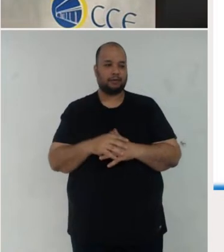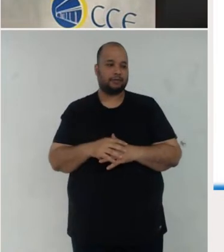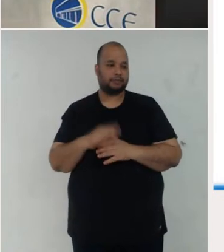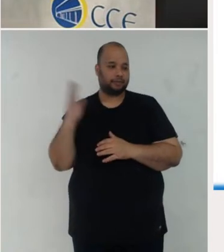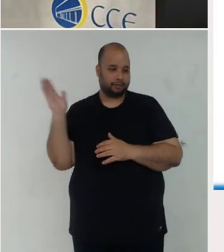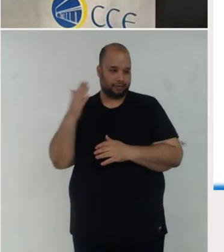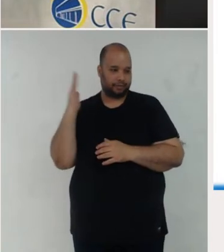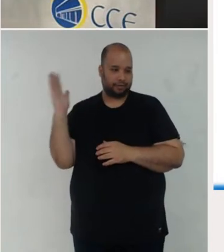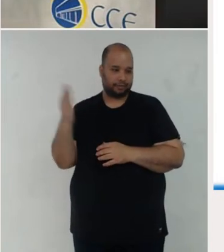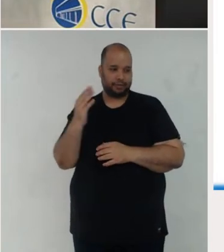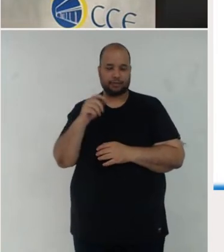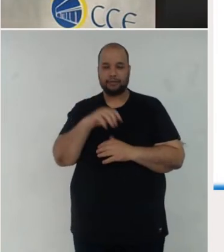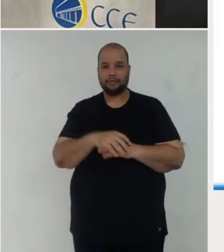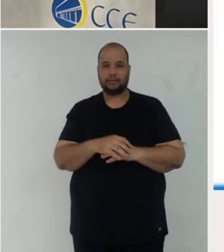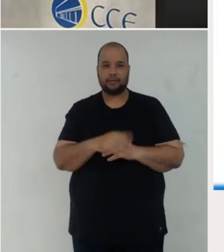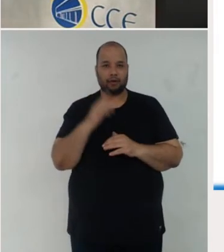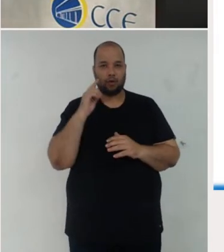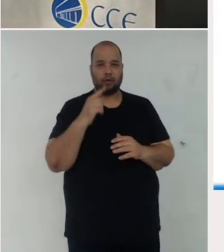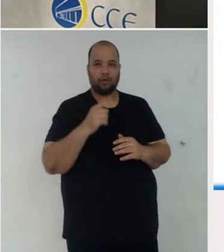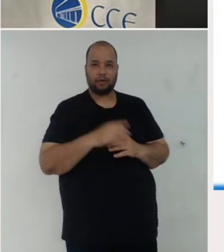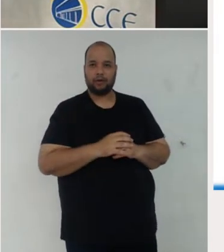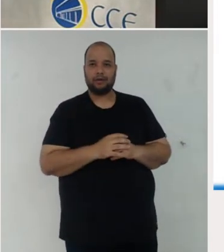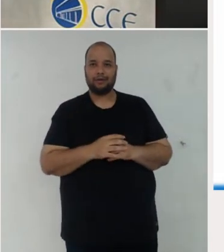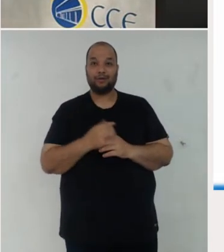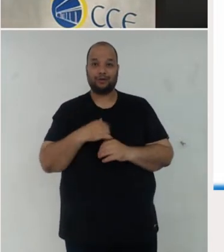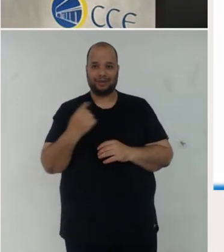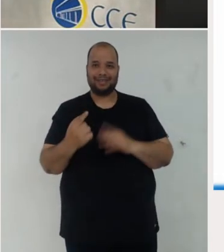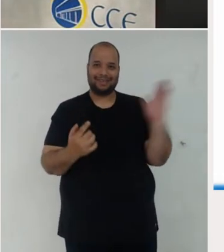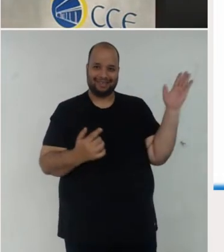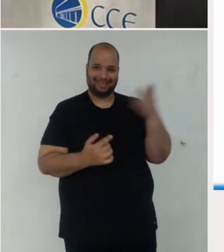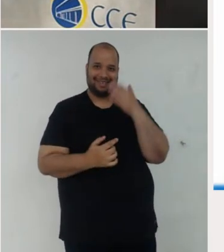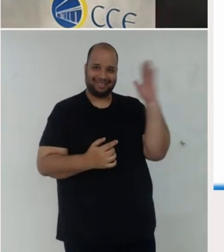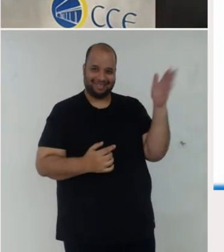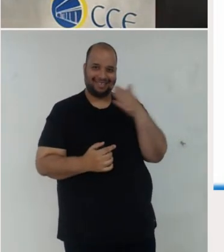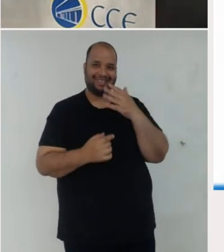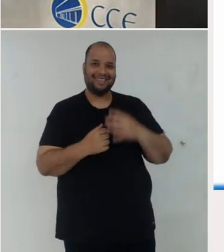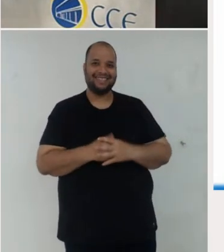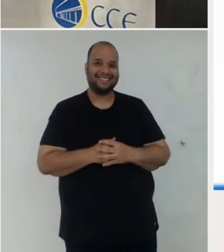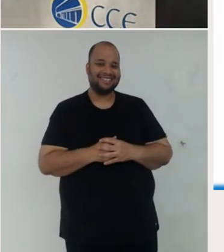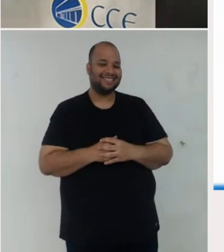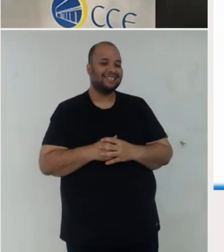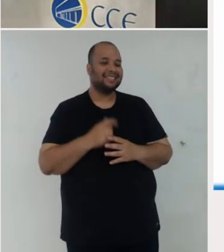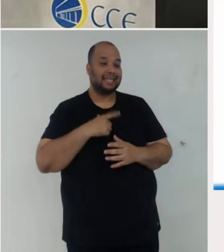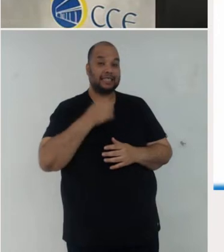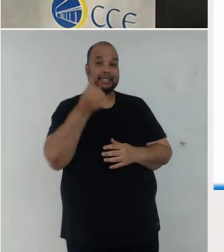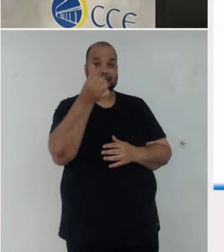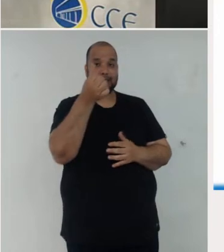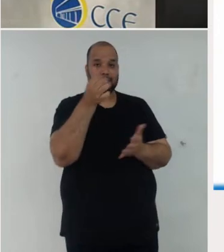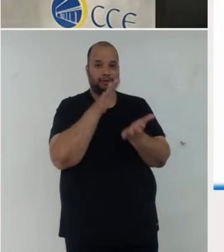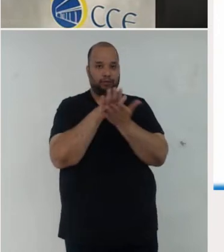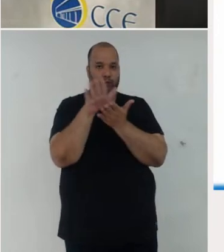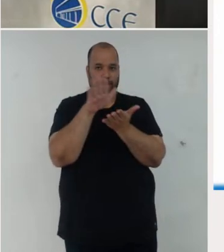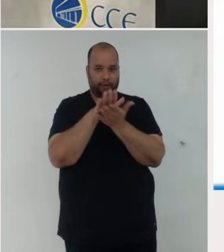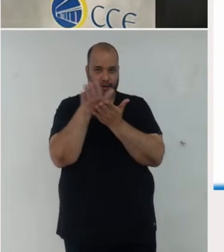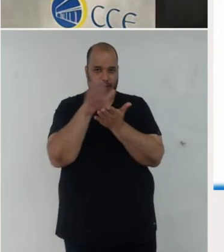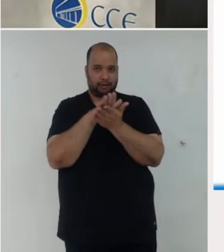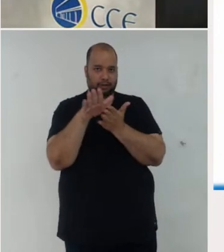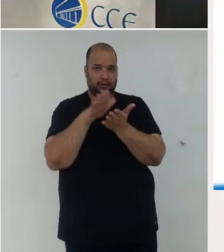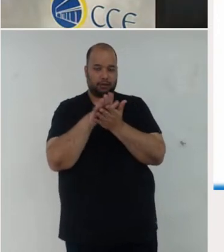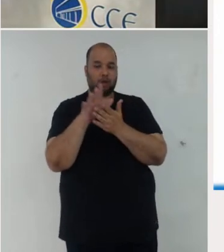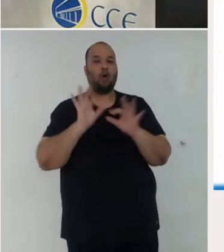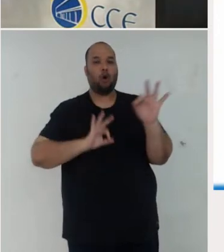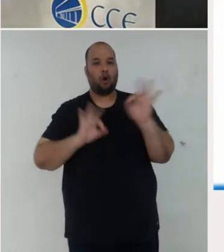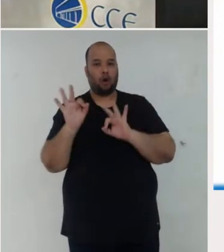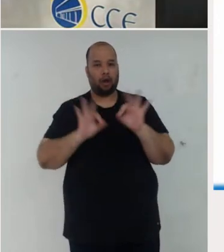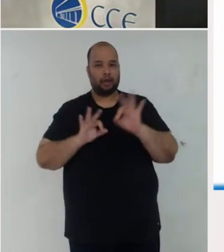Arley? É composta por 6 volumes que já foram publicados. Foi